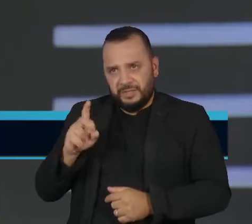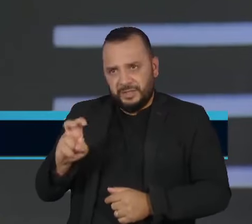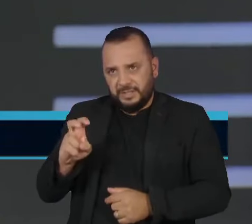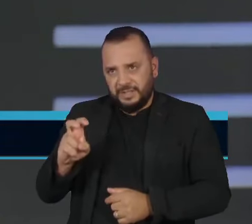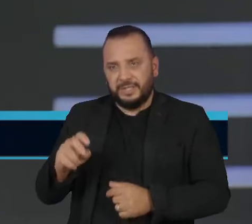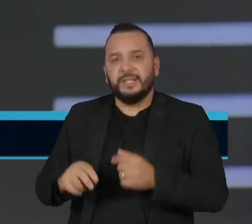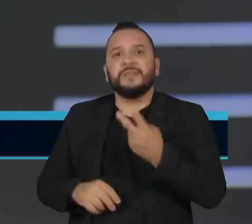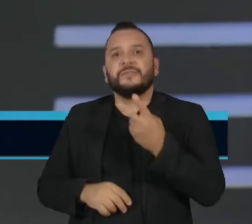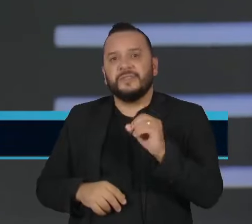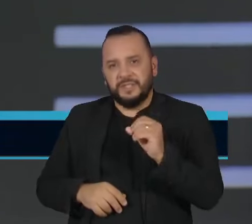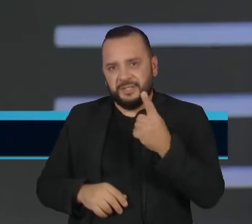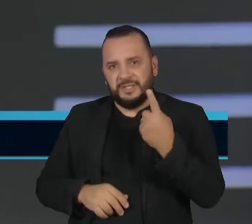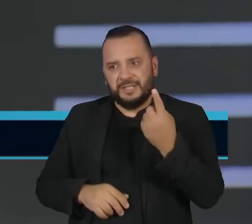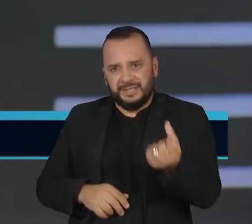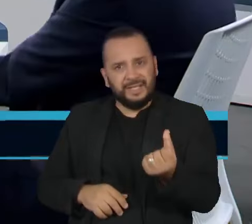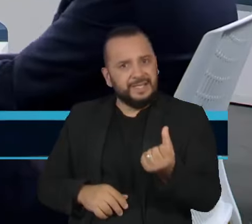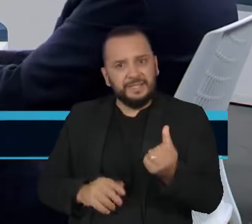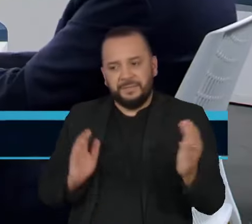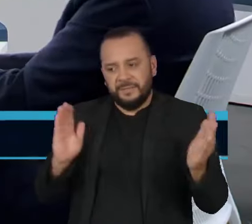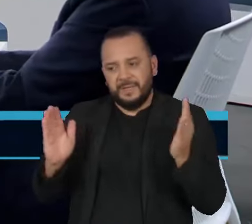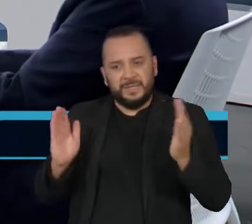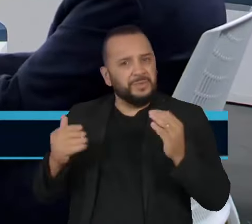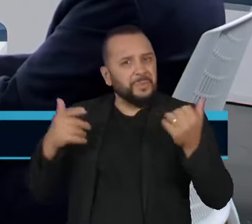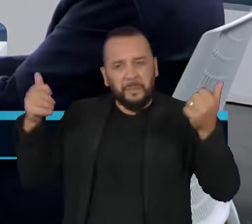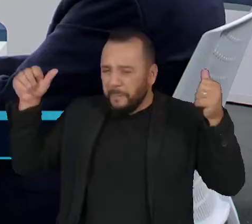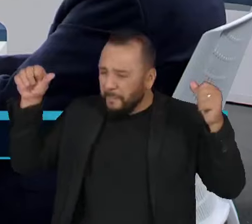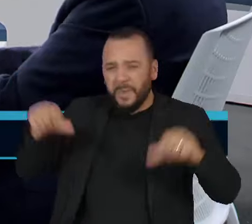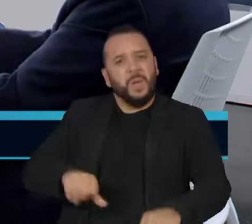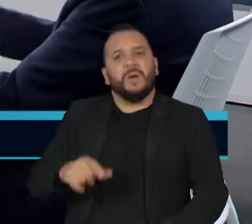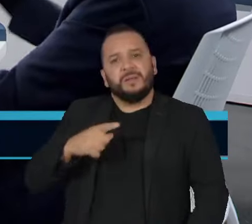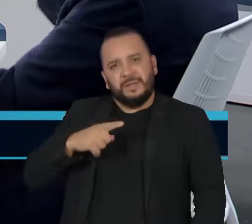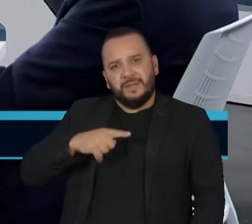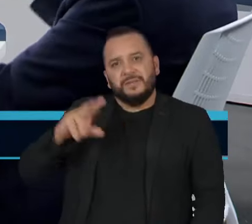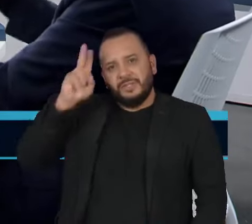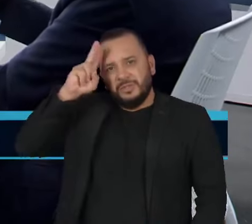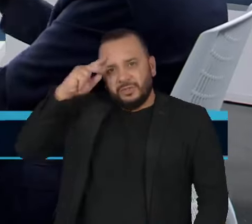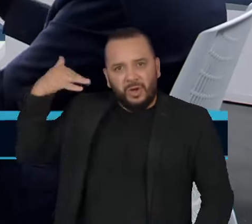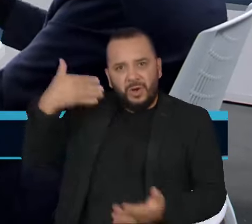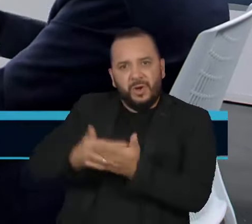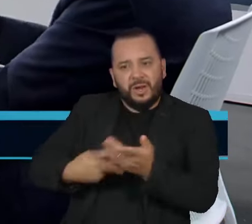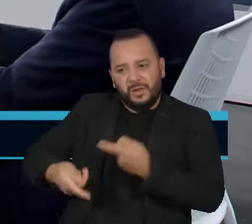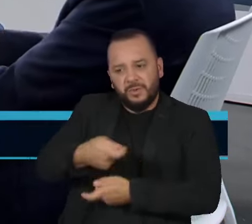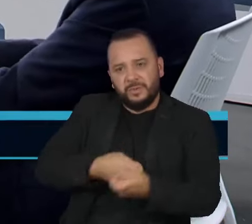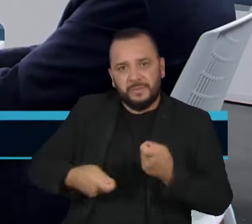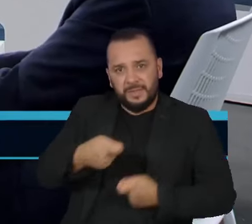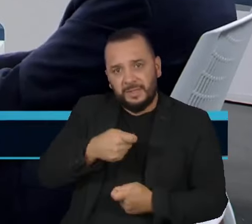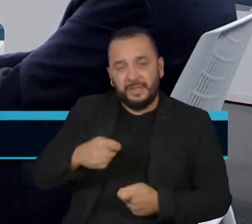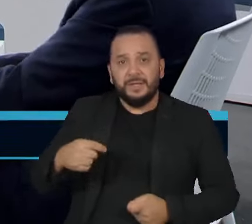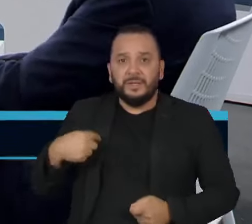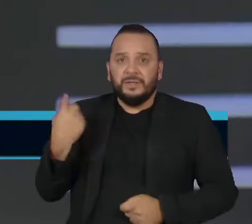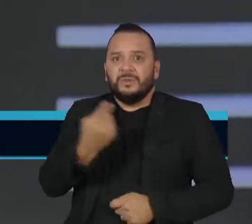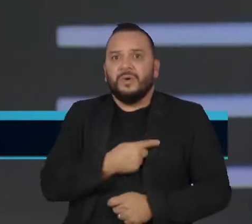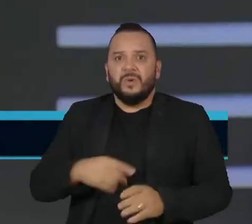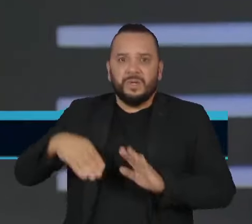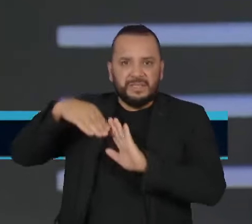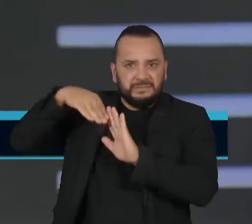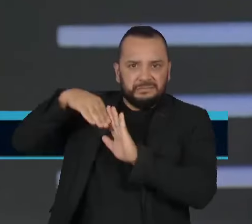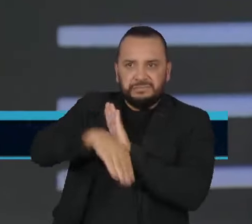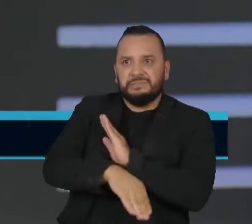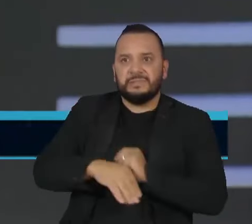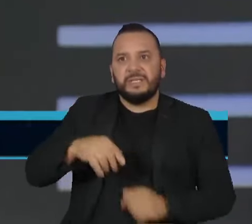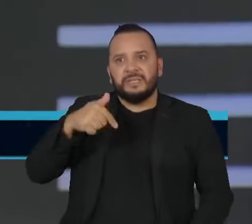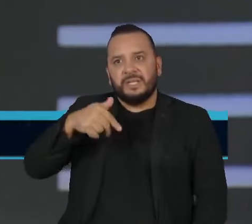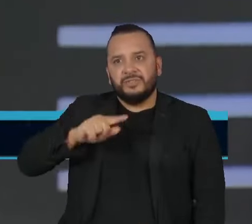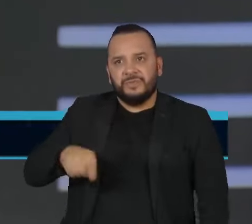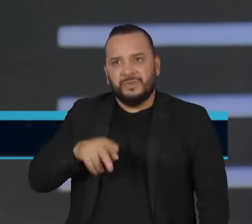triene econômico da história republicana isso tem um custo pro país Nós demos um salto para trás de cerca de 7,5 por aproximadamente no